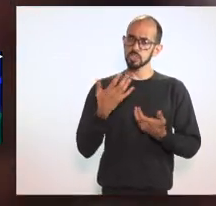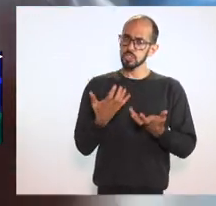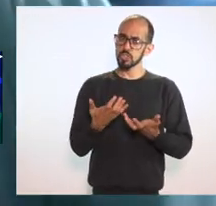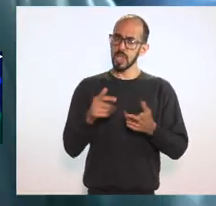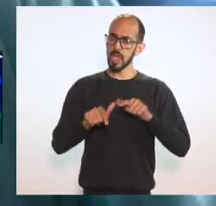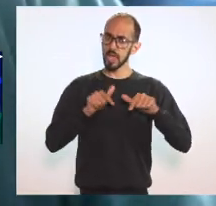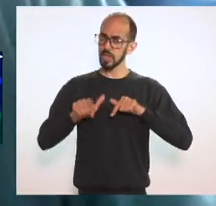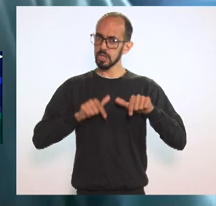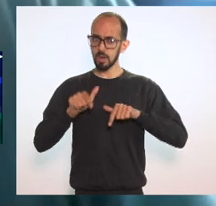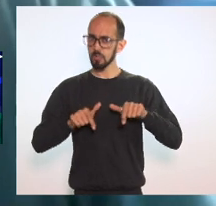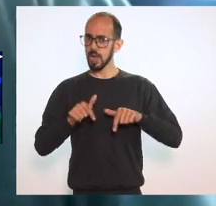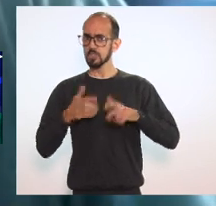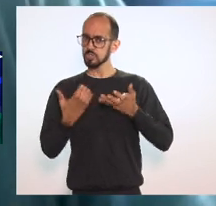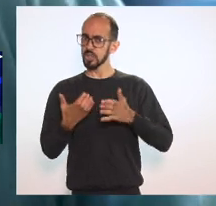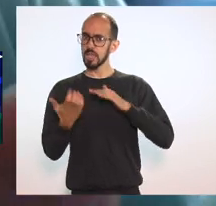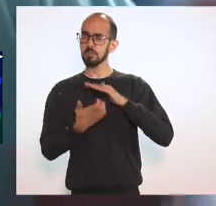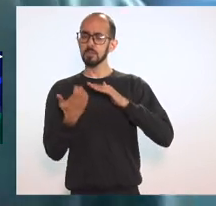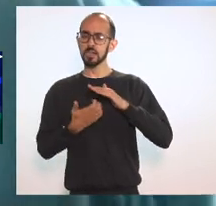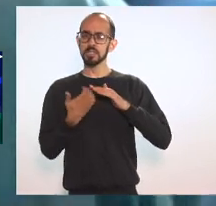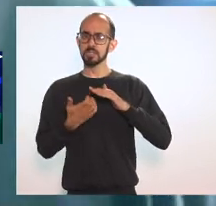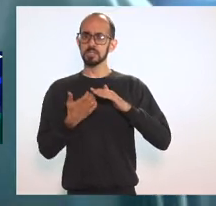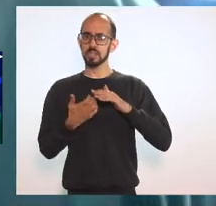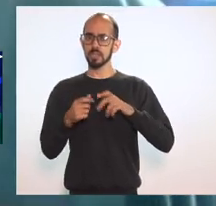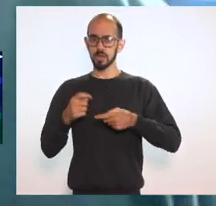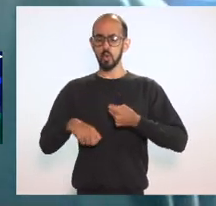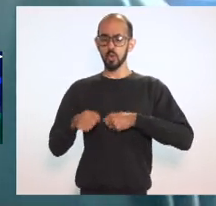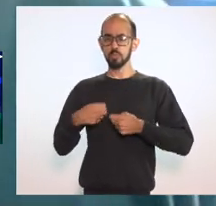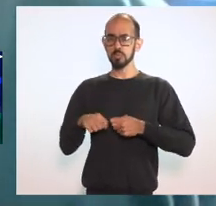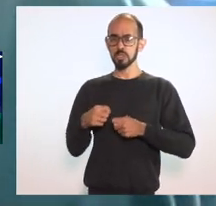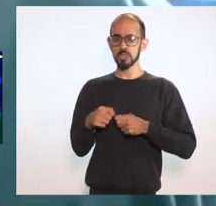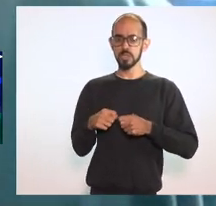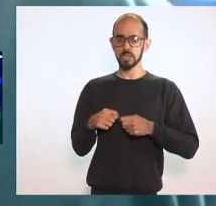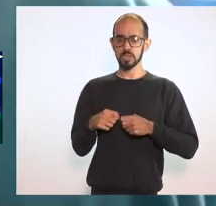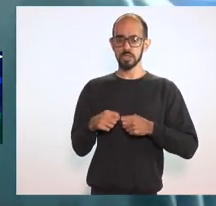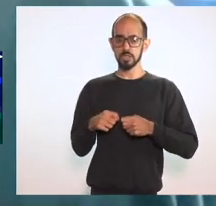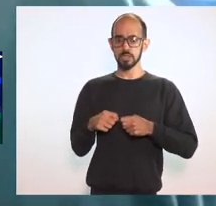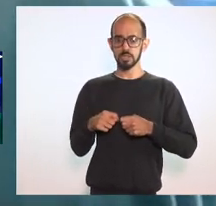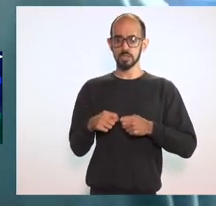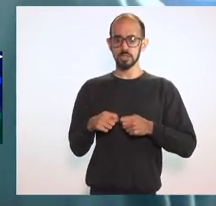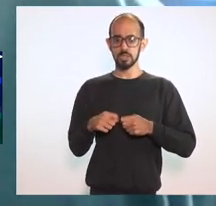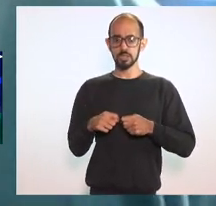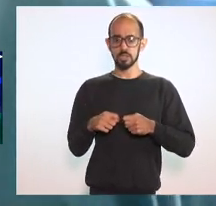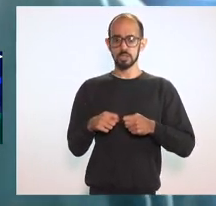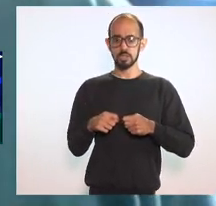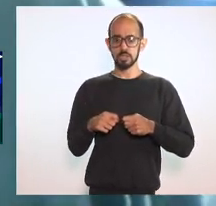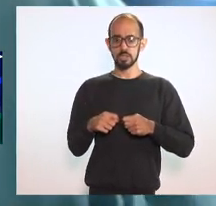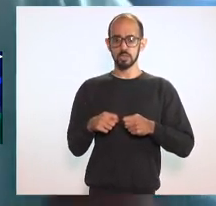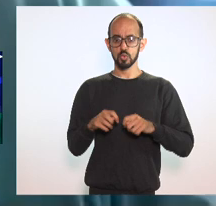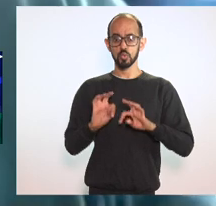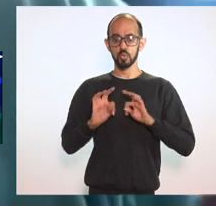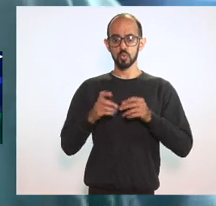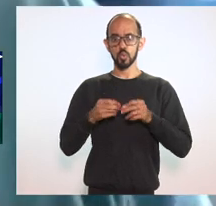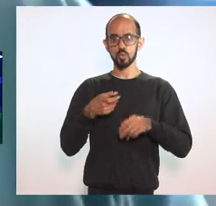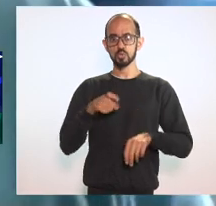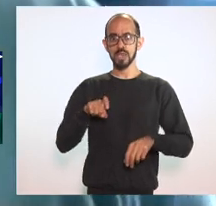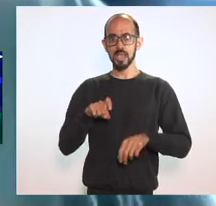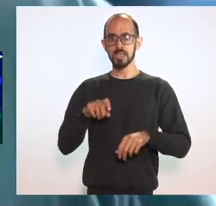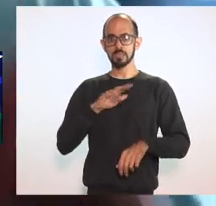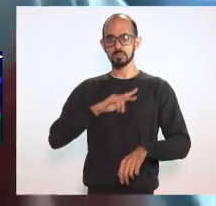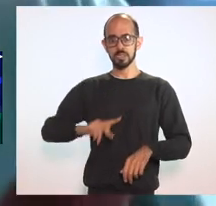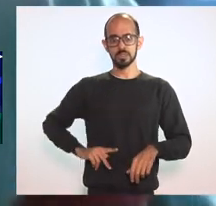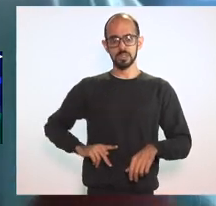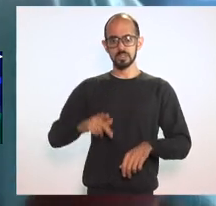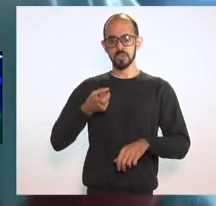gente quer atividade econômica nesse momento essa carta dos 500 economistas ex-presidentes do Banco Central